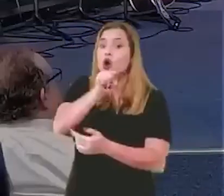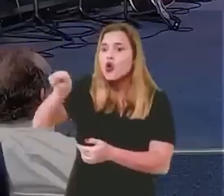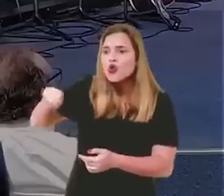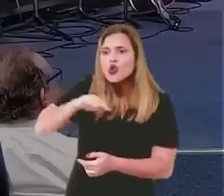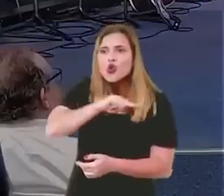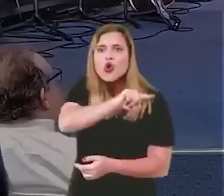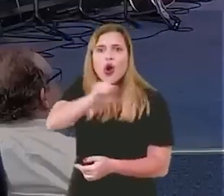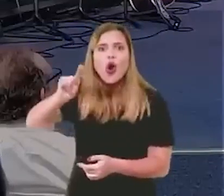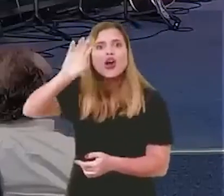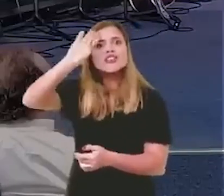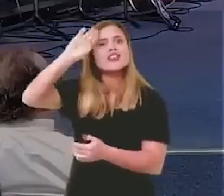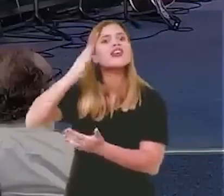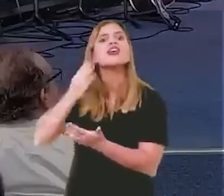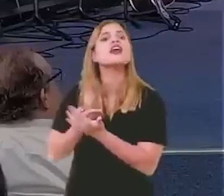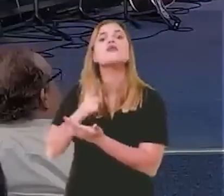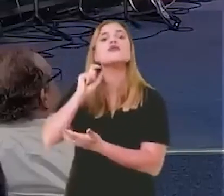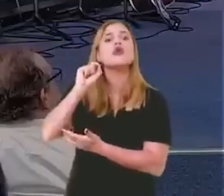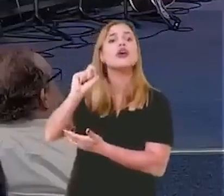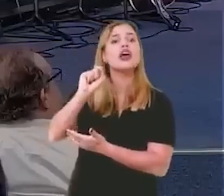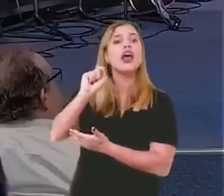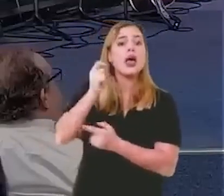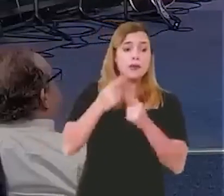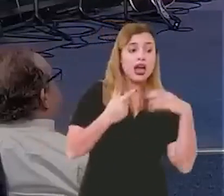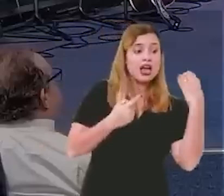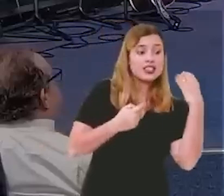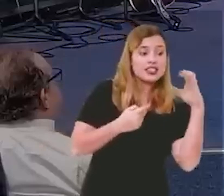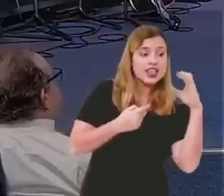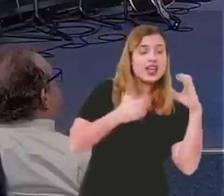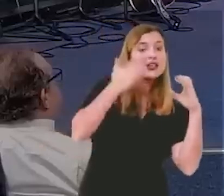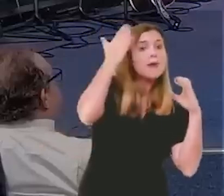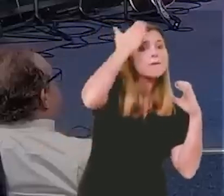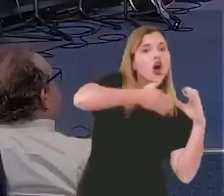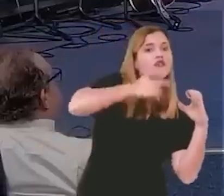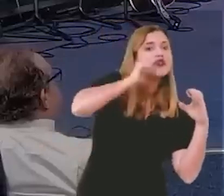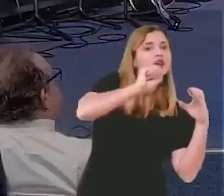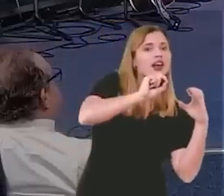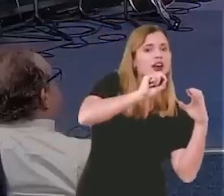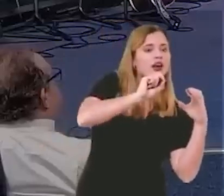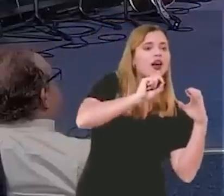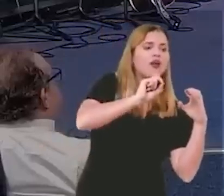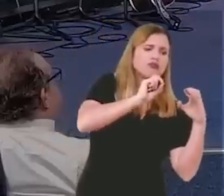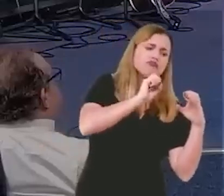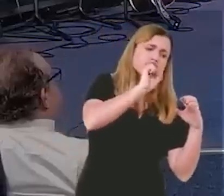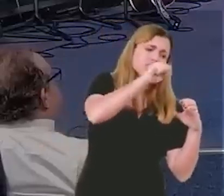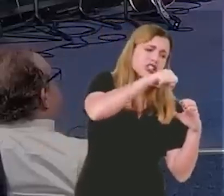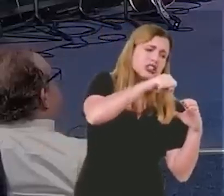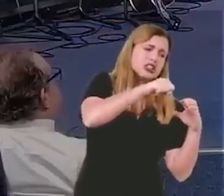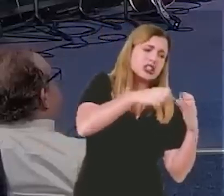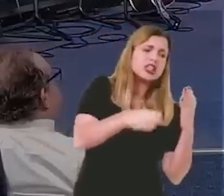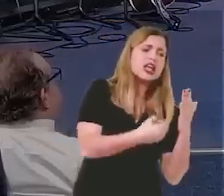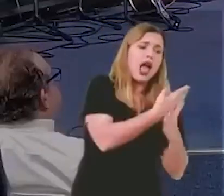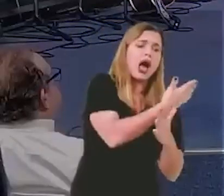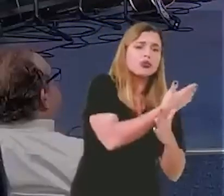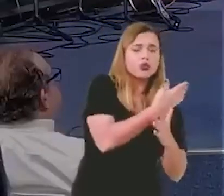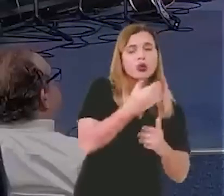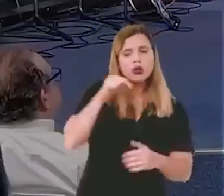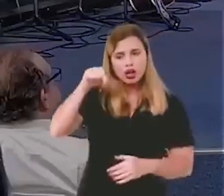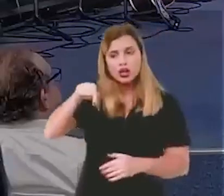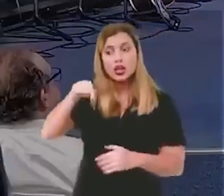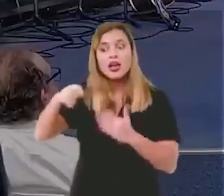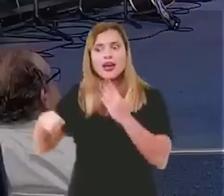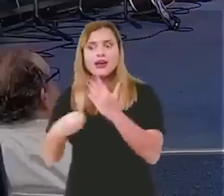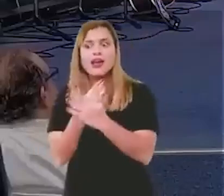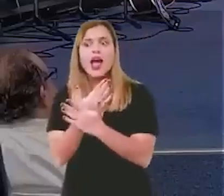fé é que o mundo que foi criado, e a ciência prova, foi criado por Deus. Portanto, criacionismo não é artigo de